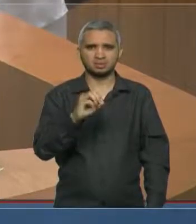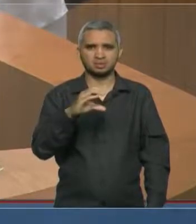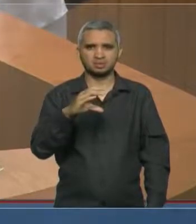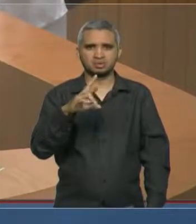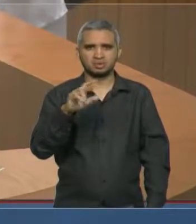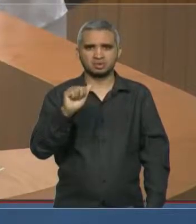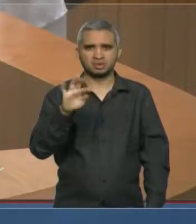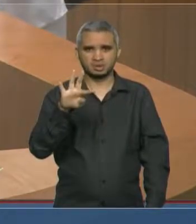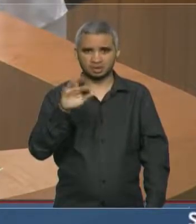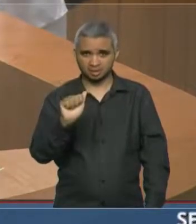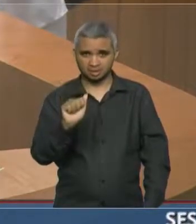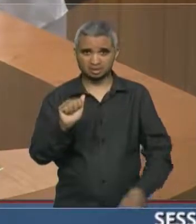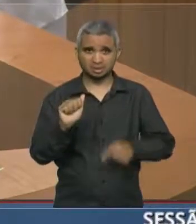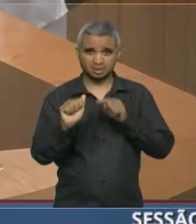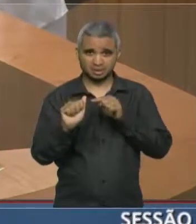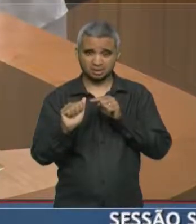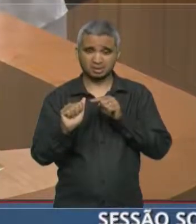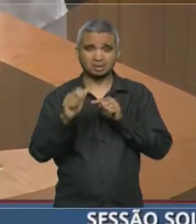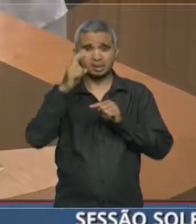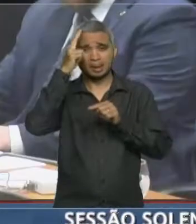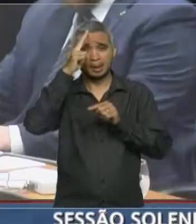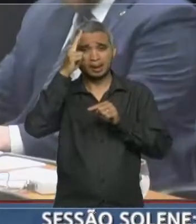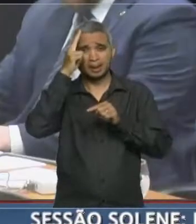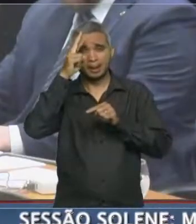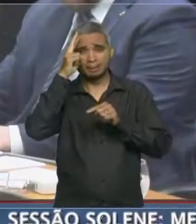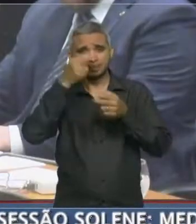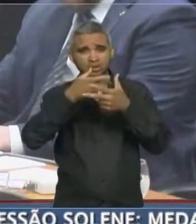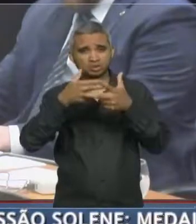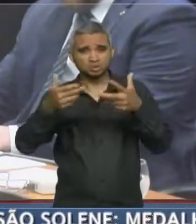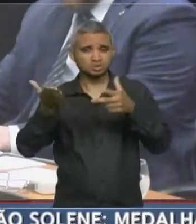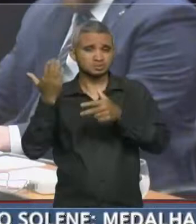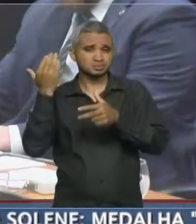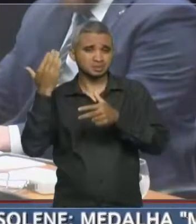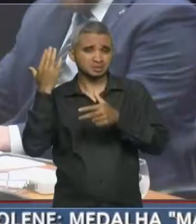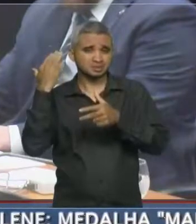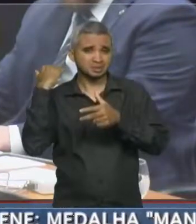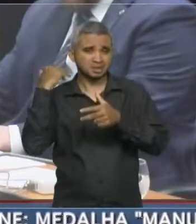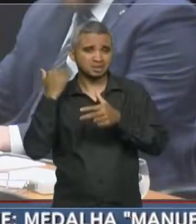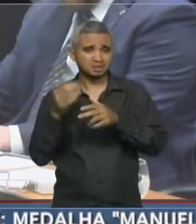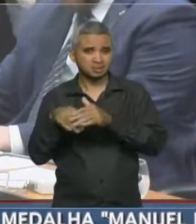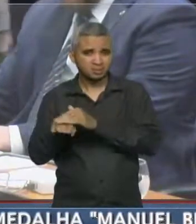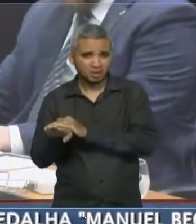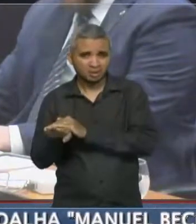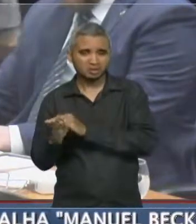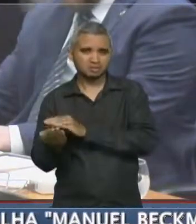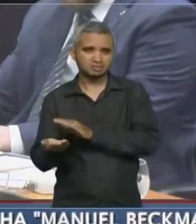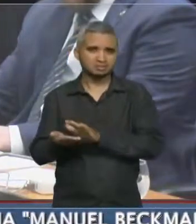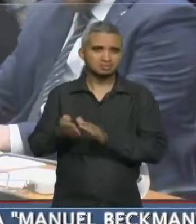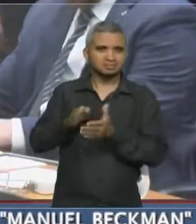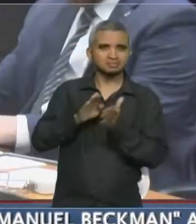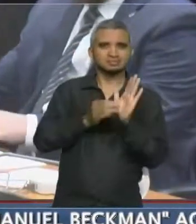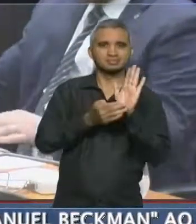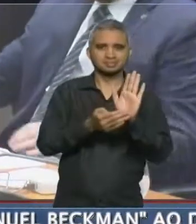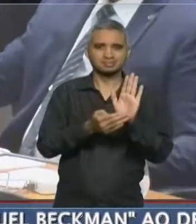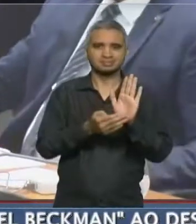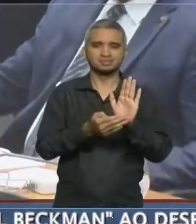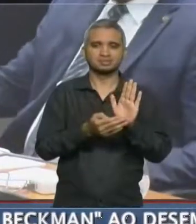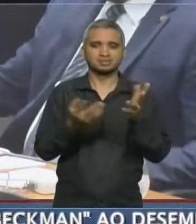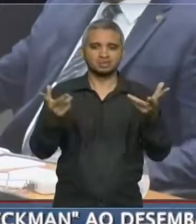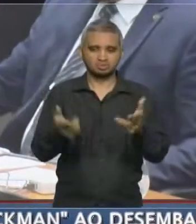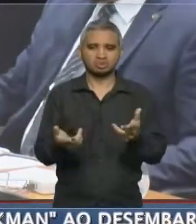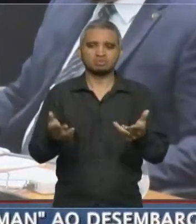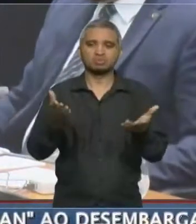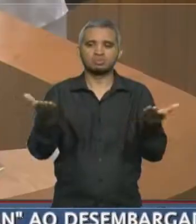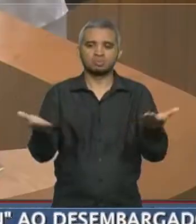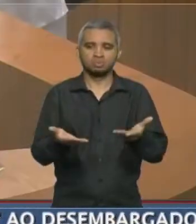as coisas do passado para trazer para o presente, para tornar realidade como é esta homenagem que está sendo